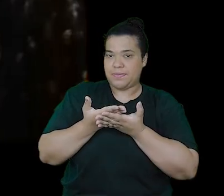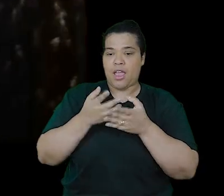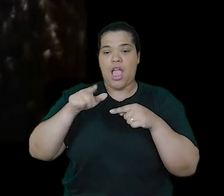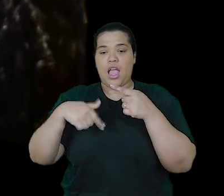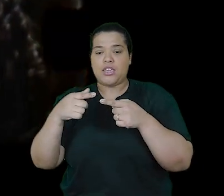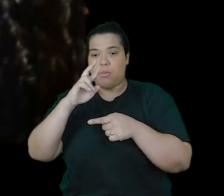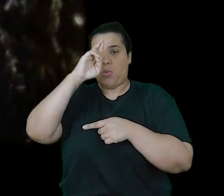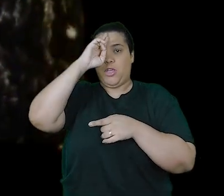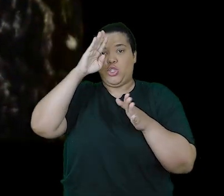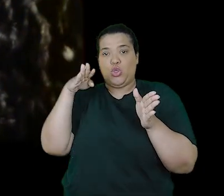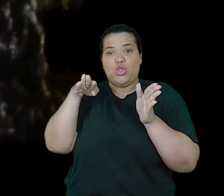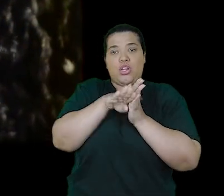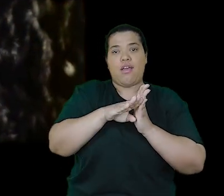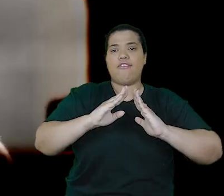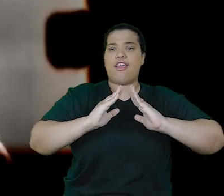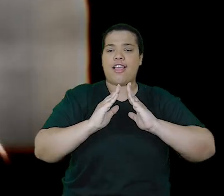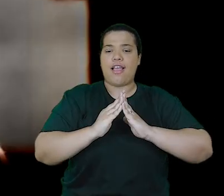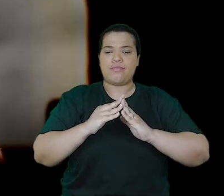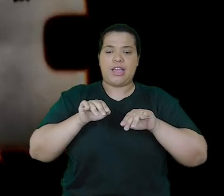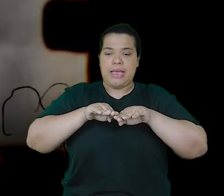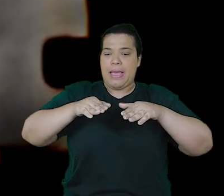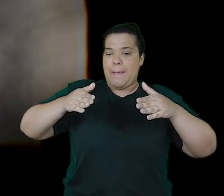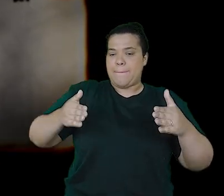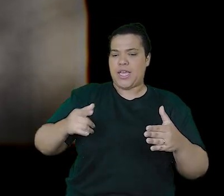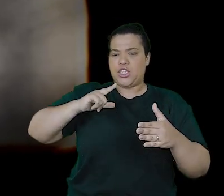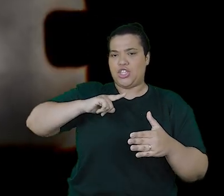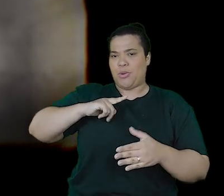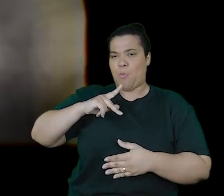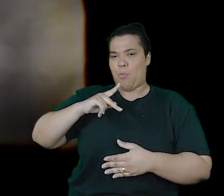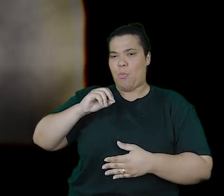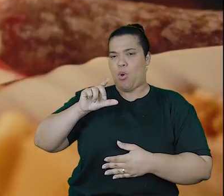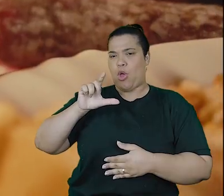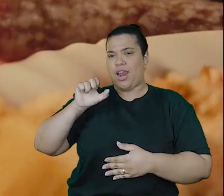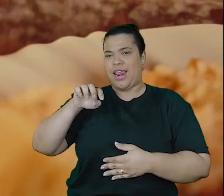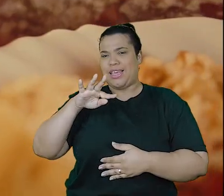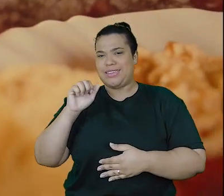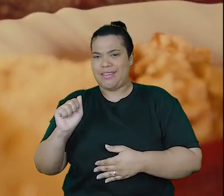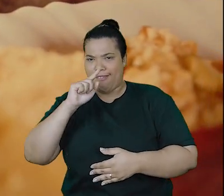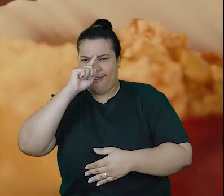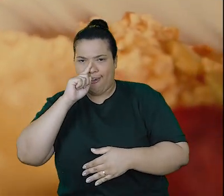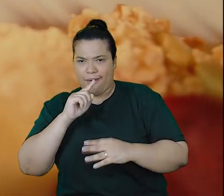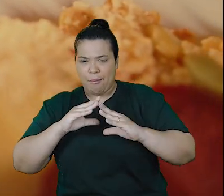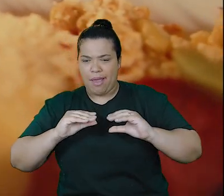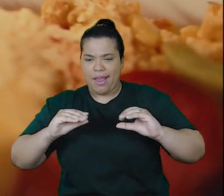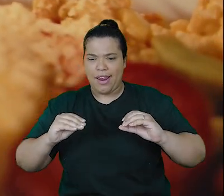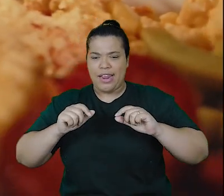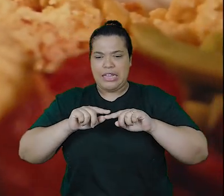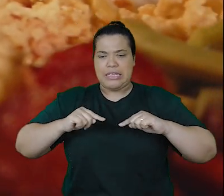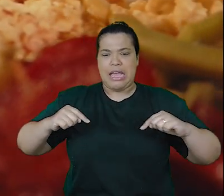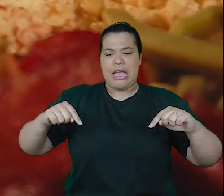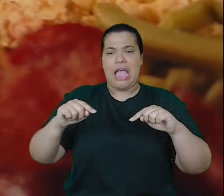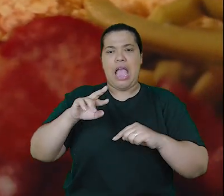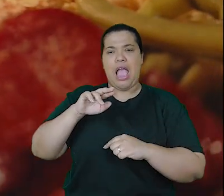chegava em casa de meio-dia. Aí estava na mesa, assim, aquela polenta na tábua, aquele radite